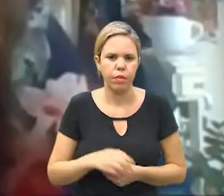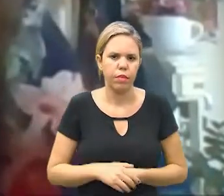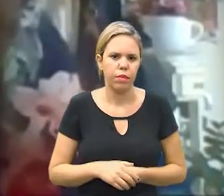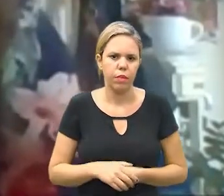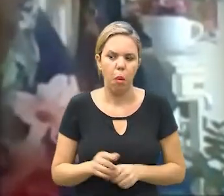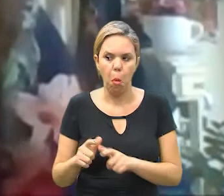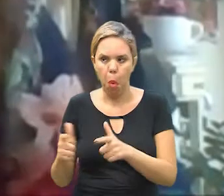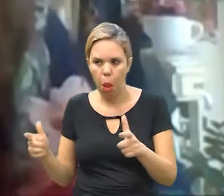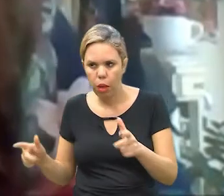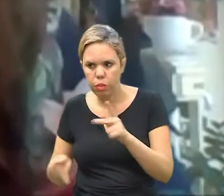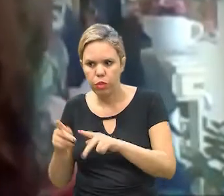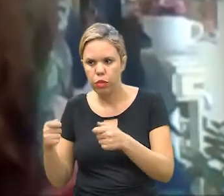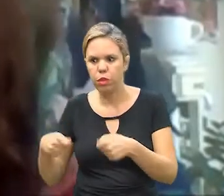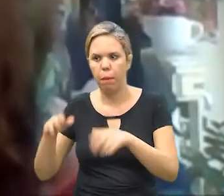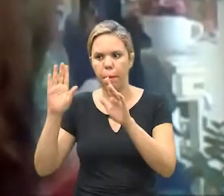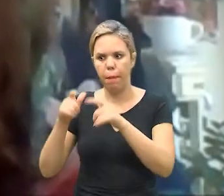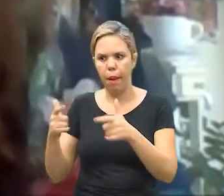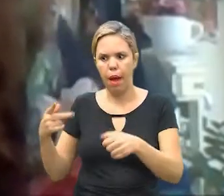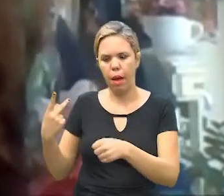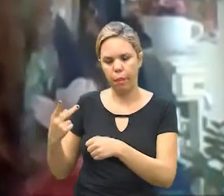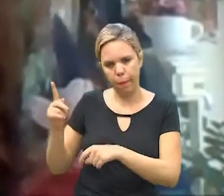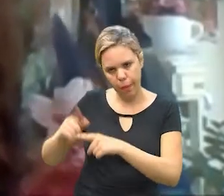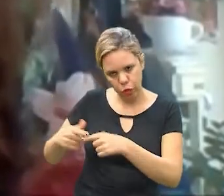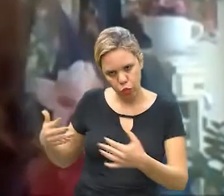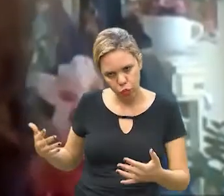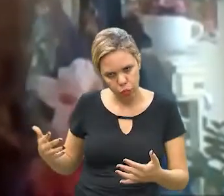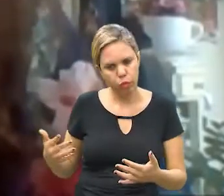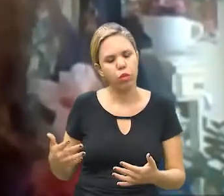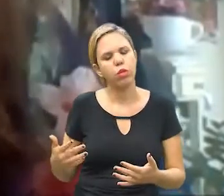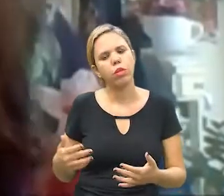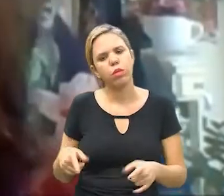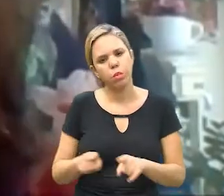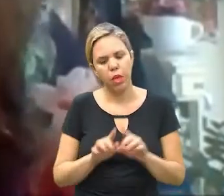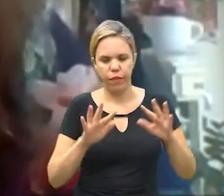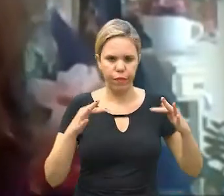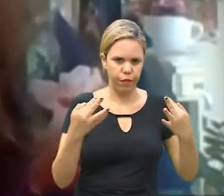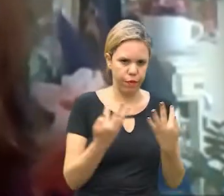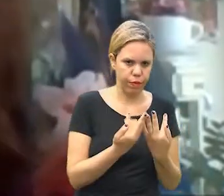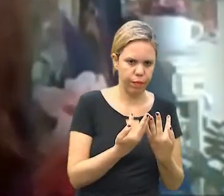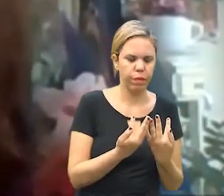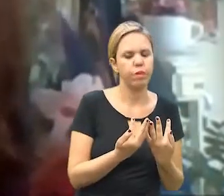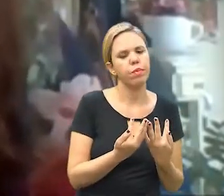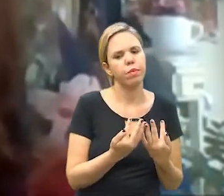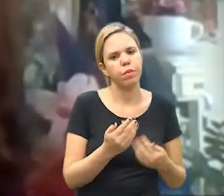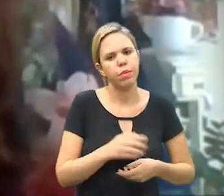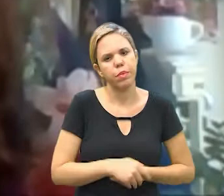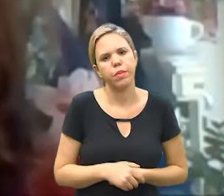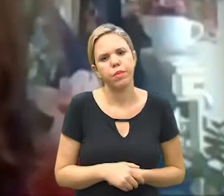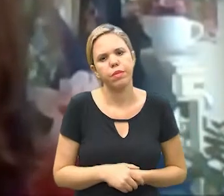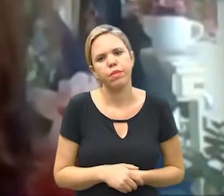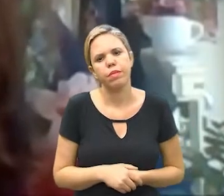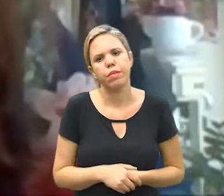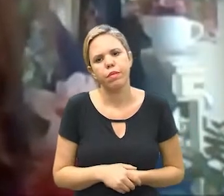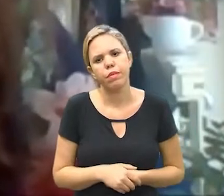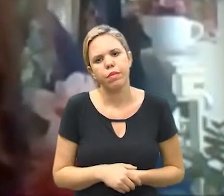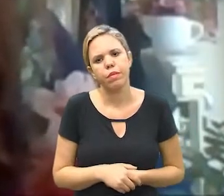mais numerosas e que precisam de mais, né? E as famílias que são,